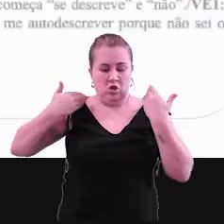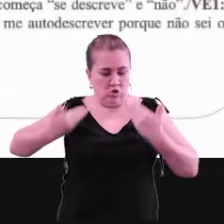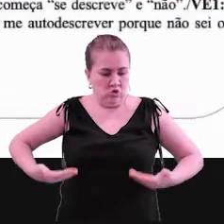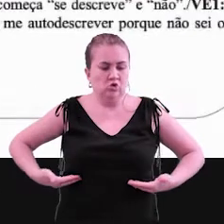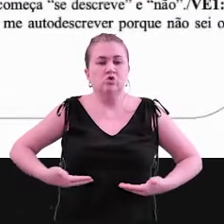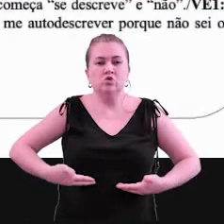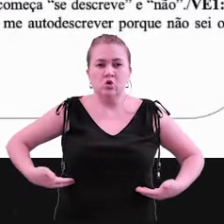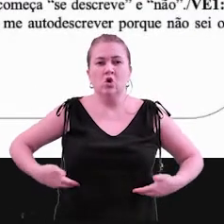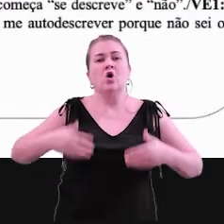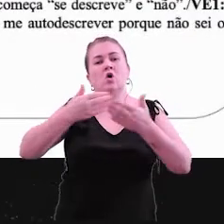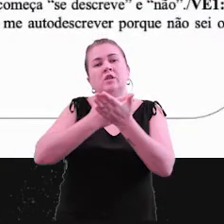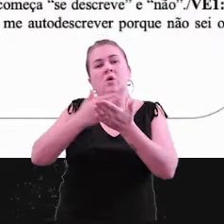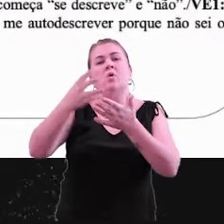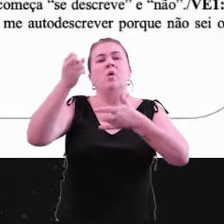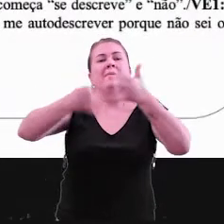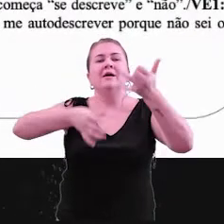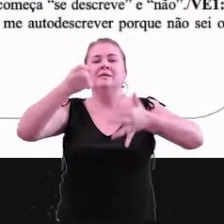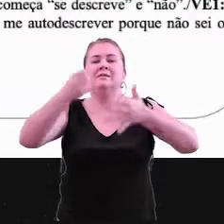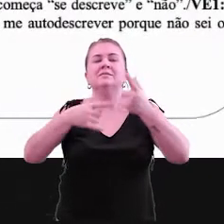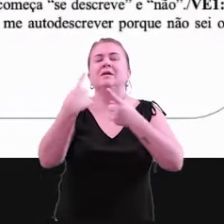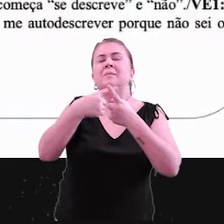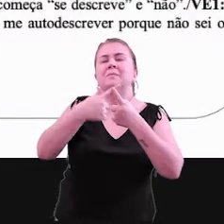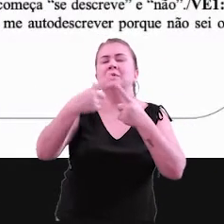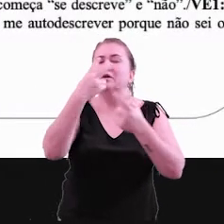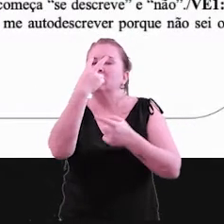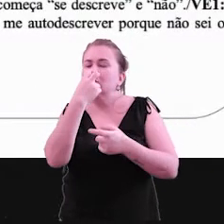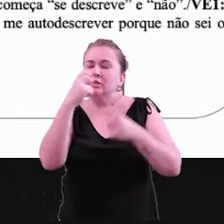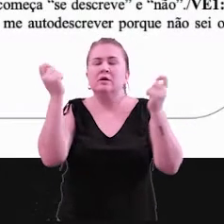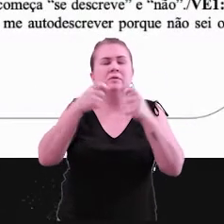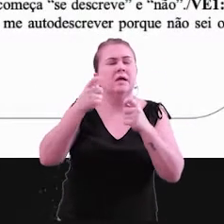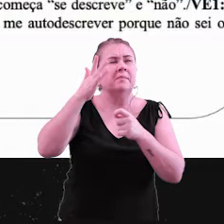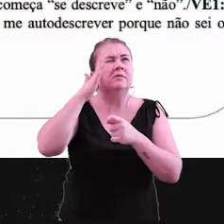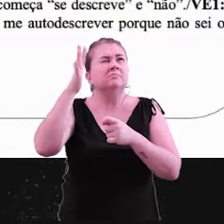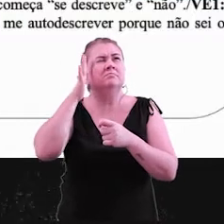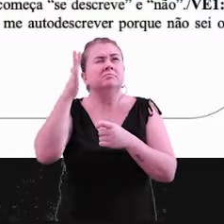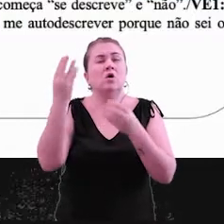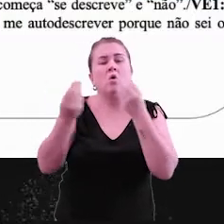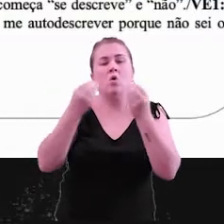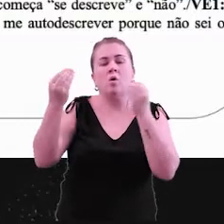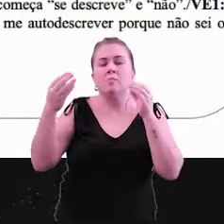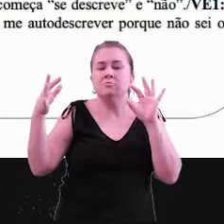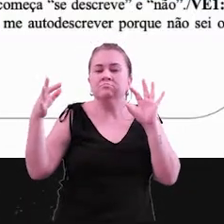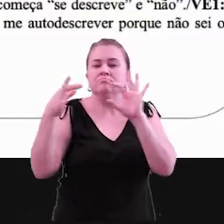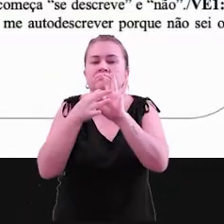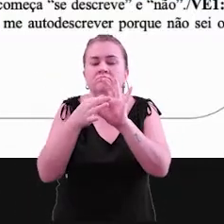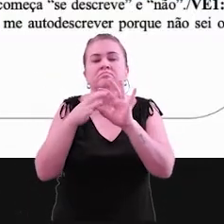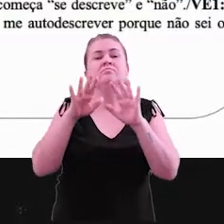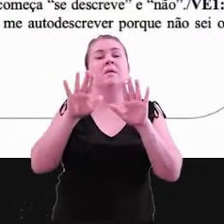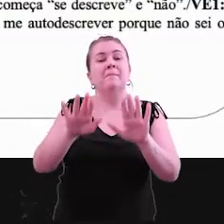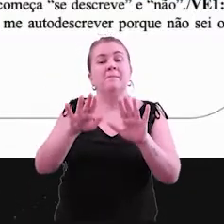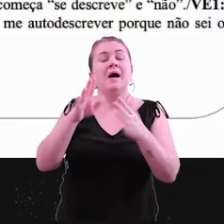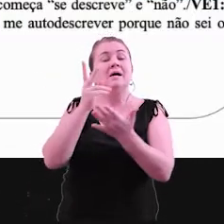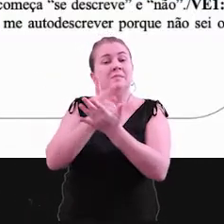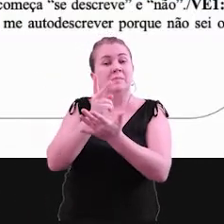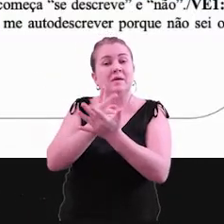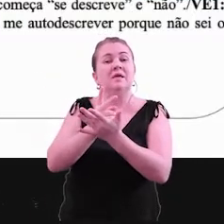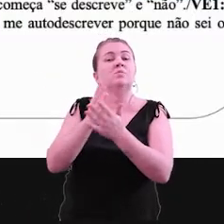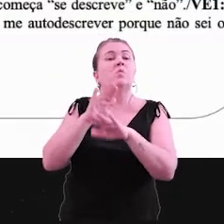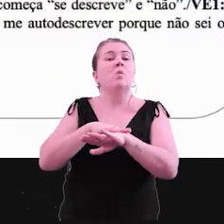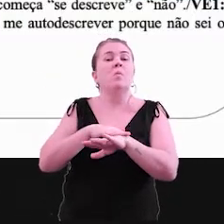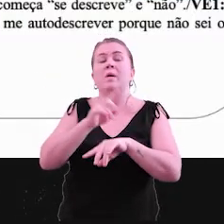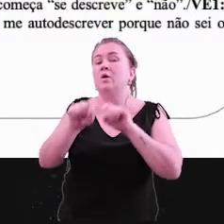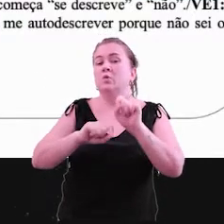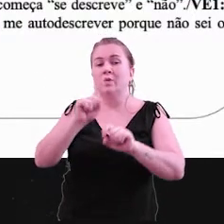né? Mas, ao mesmo tempo, a gente também encontrou algumas barreiras com relação